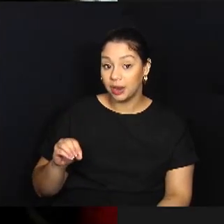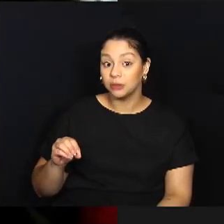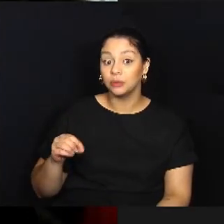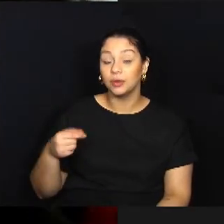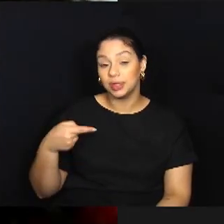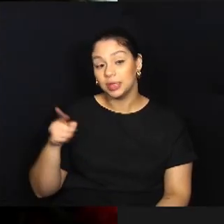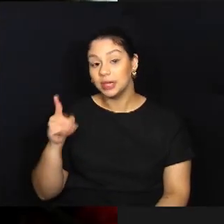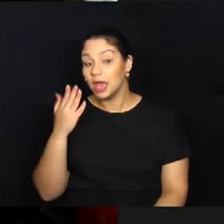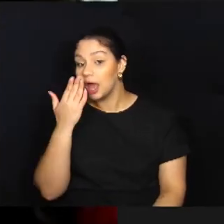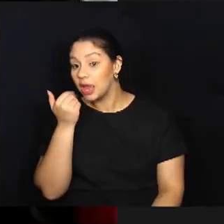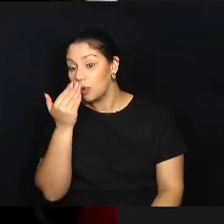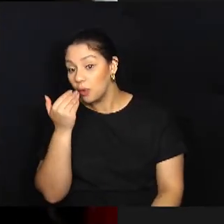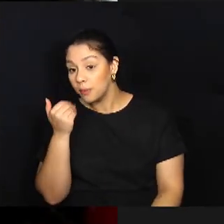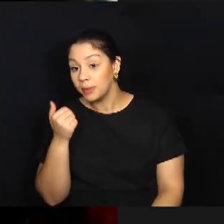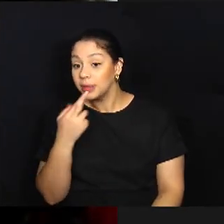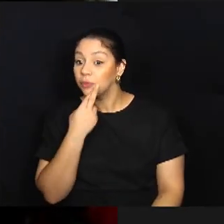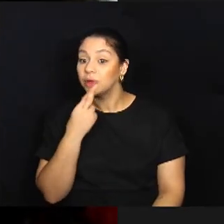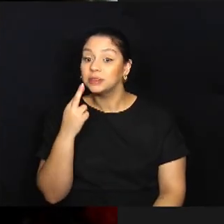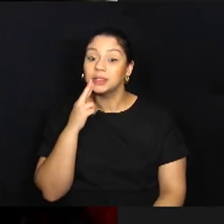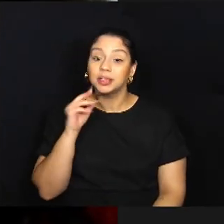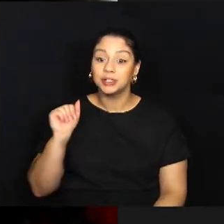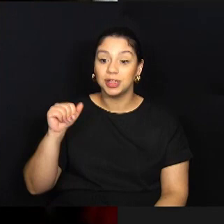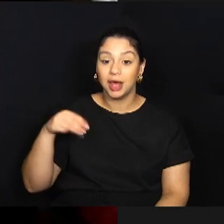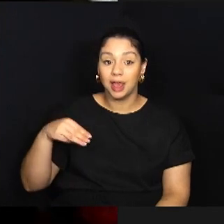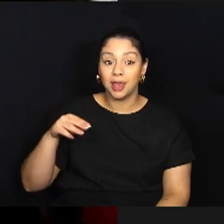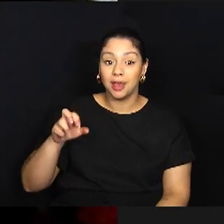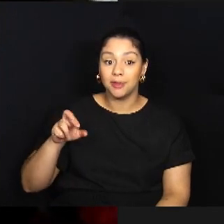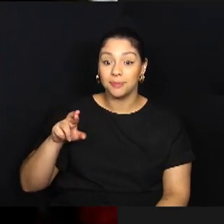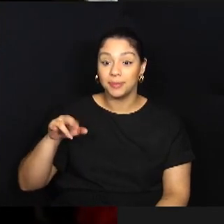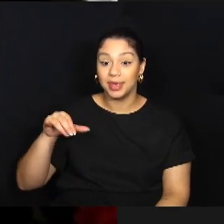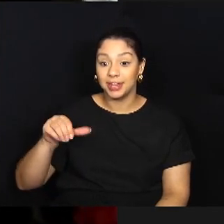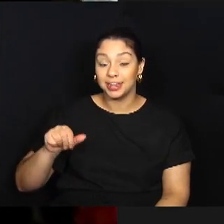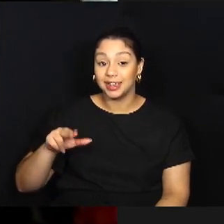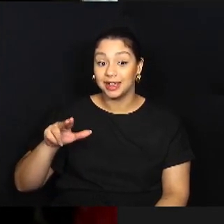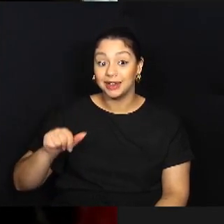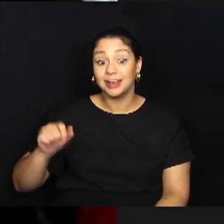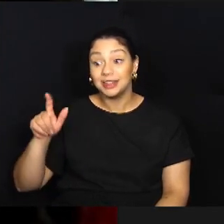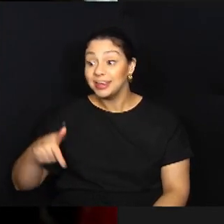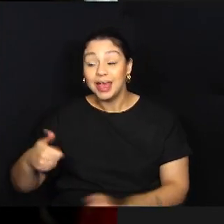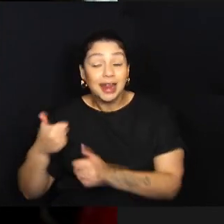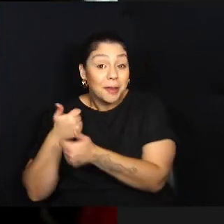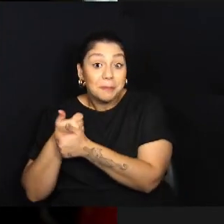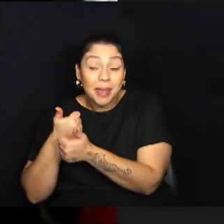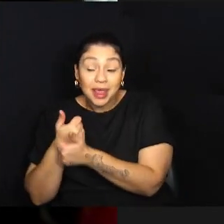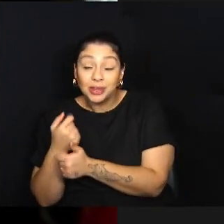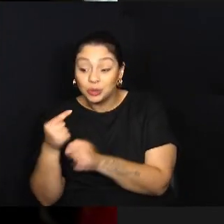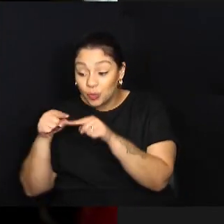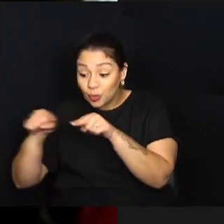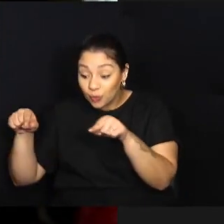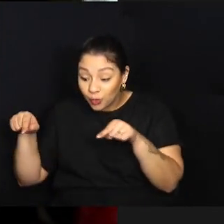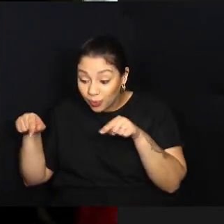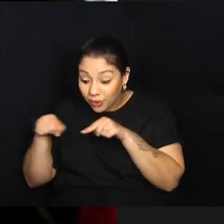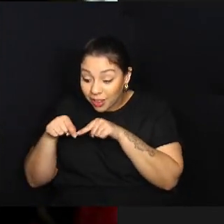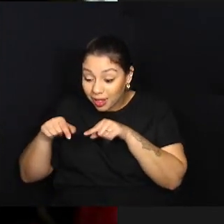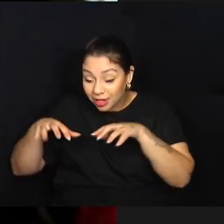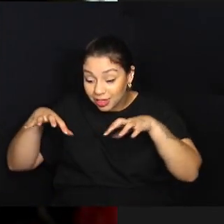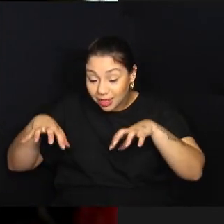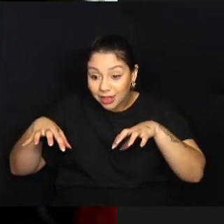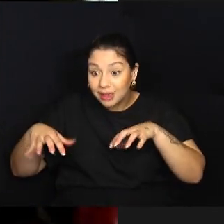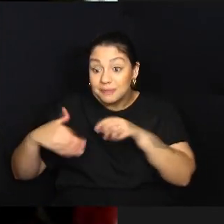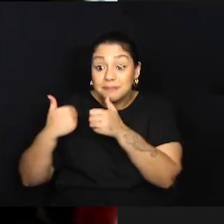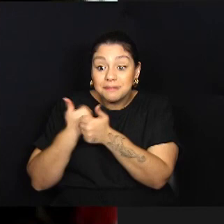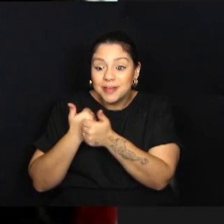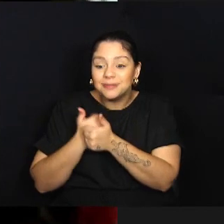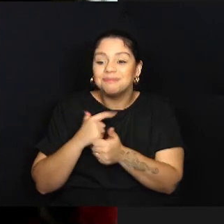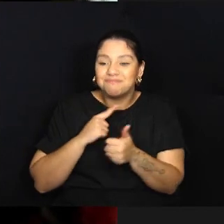O restaurante Americana ficava na mesma rua que a gente estava hospedado, a uma quadra. Então a gente, entendeu? Então tem as sortes, lógico,